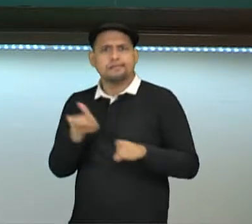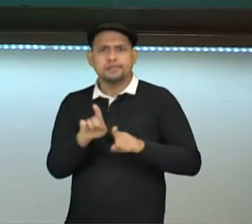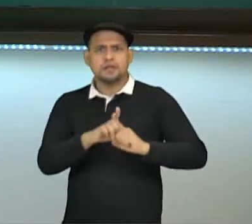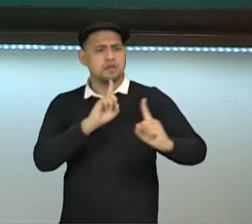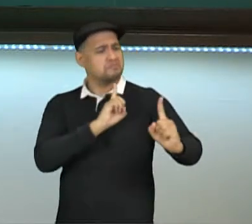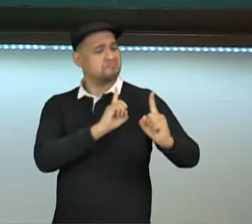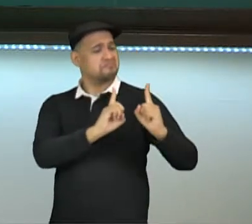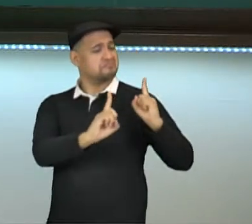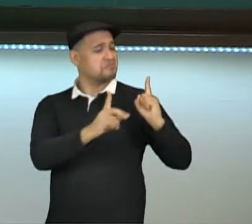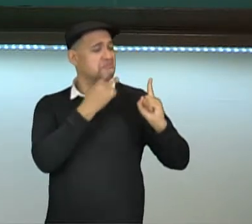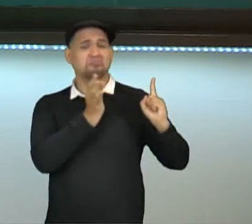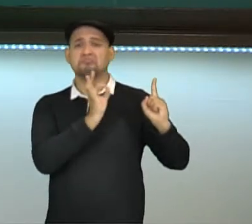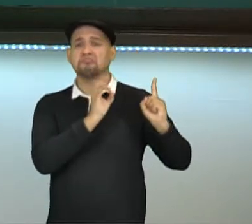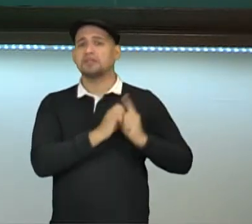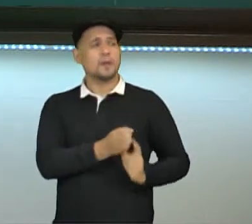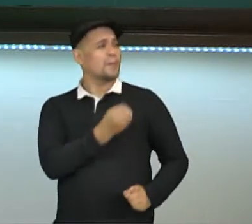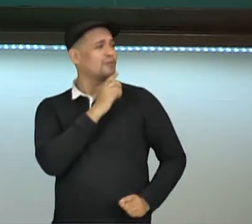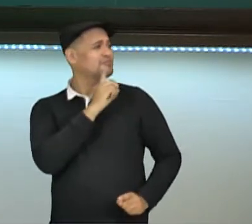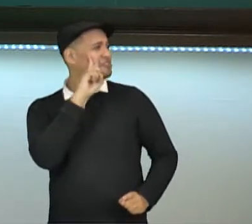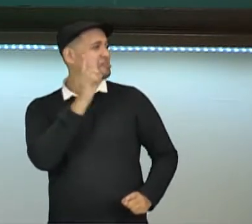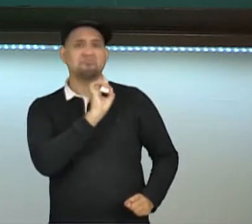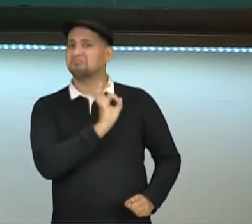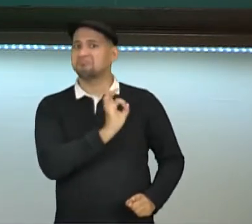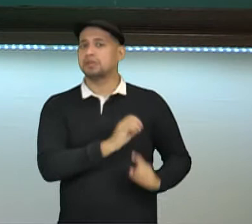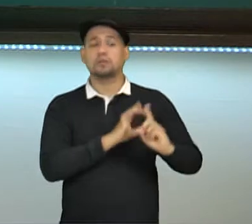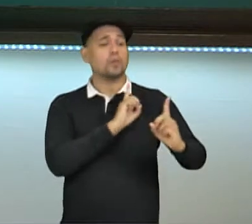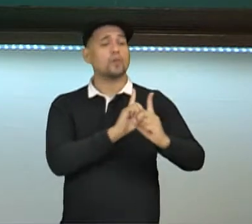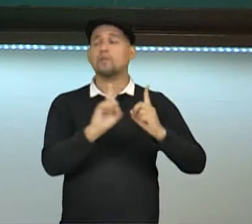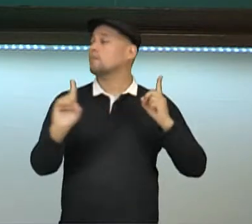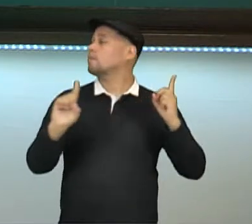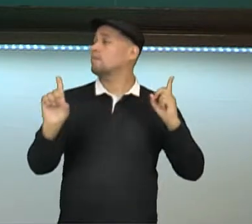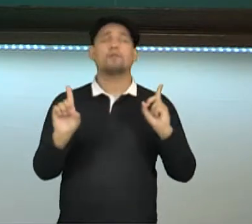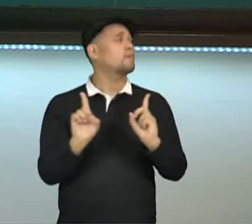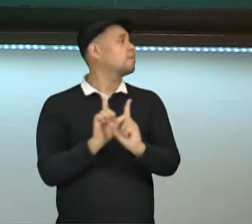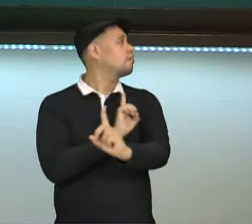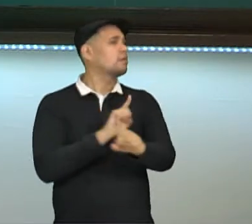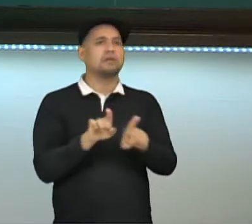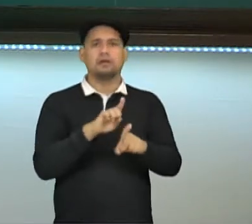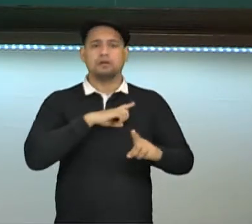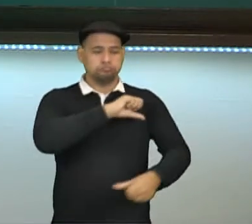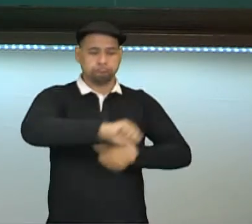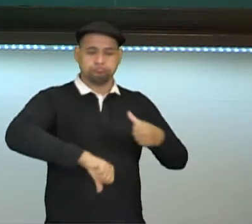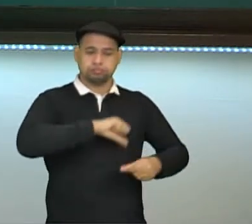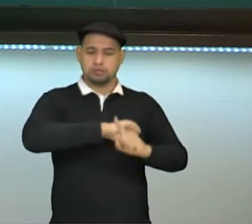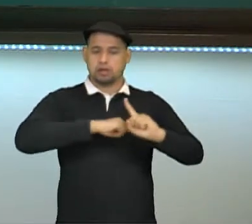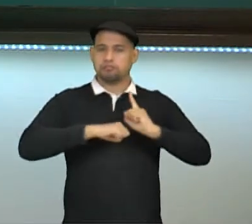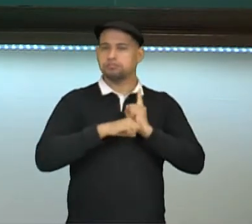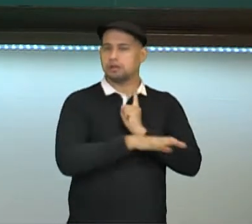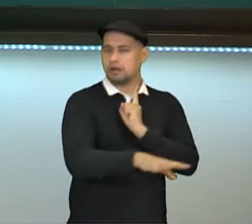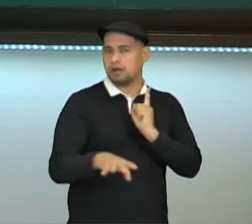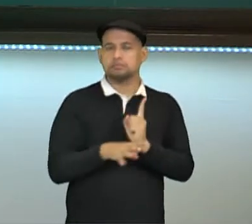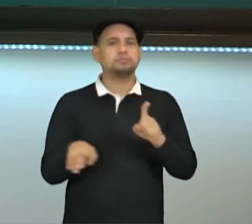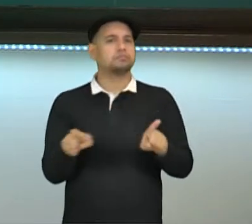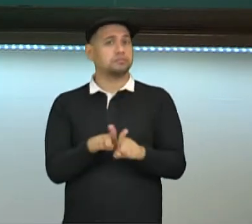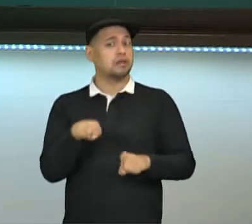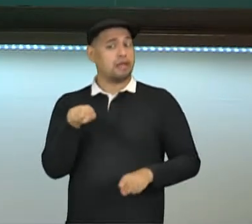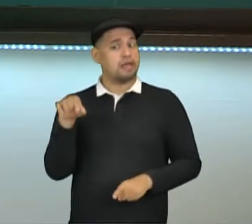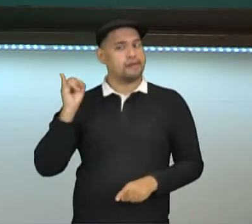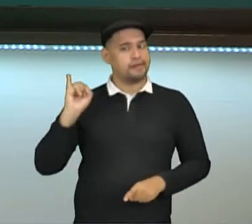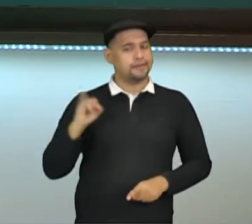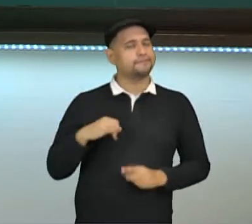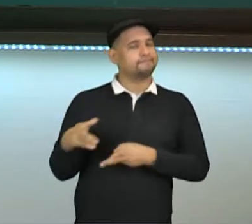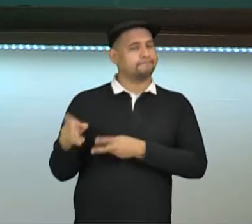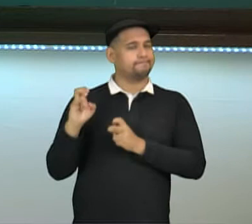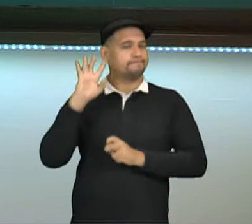nem vão dar bom dia, boa tarde, porque se torna uma pessoa a mais. Então a gente vai ter essa transformação na sociedade. Essa transformação que a Itália estava presenciando